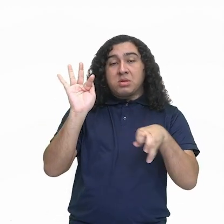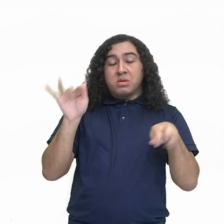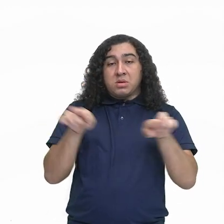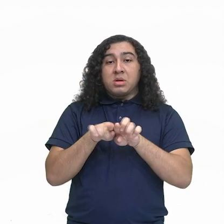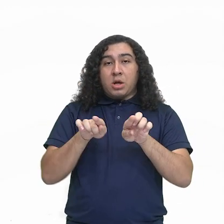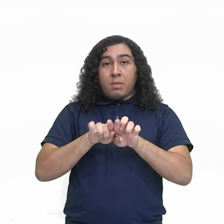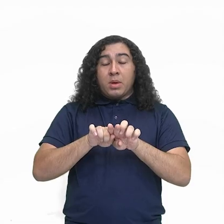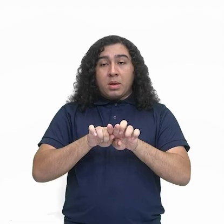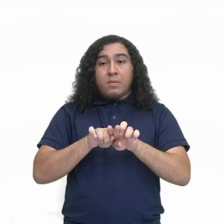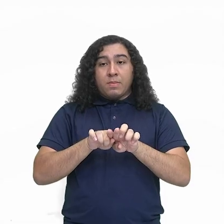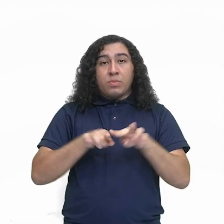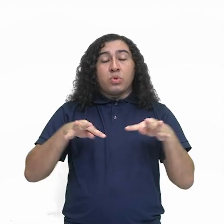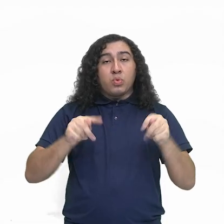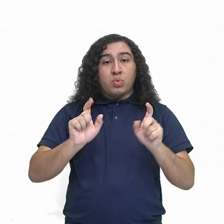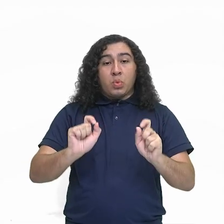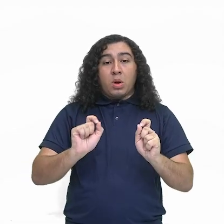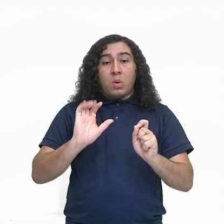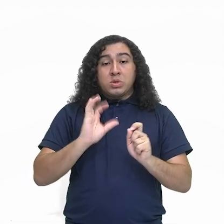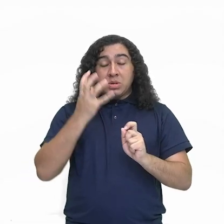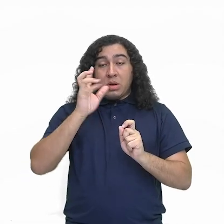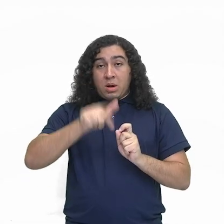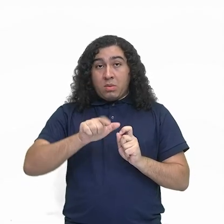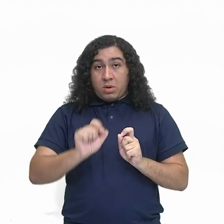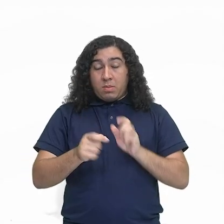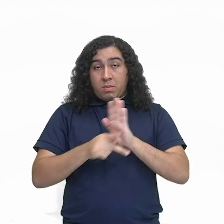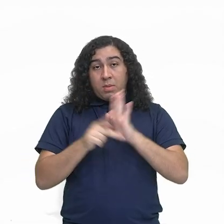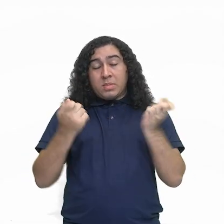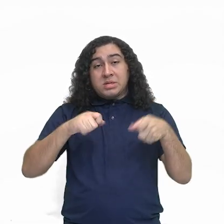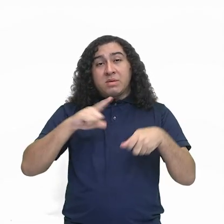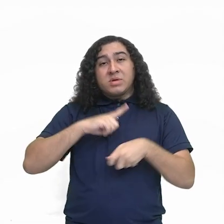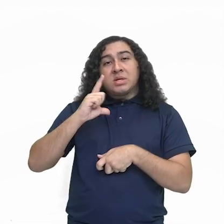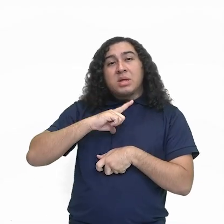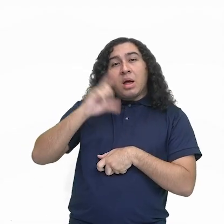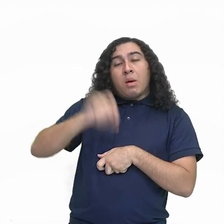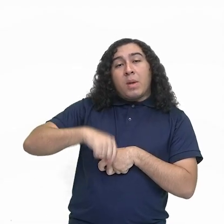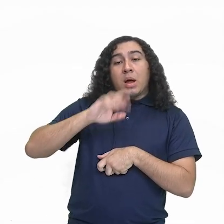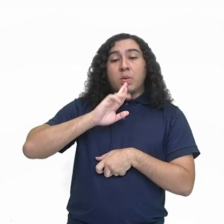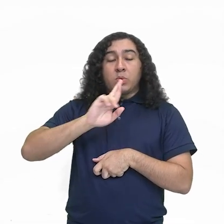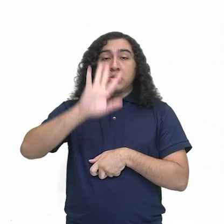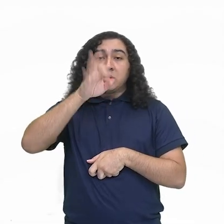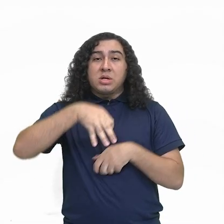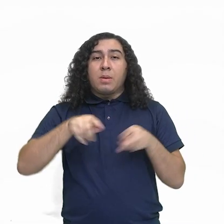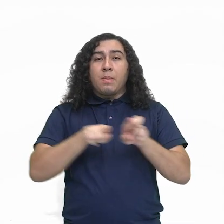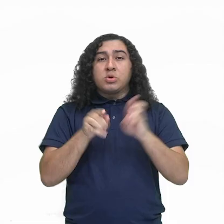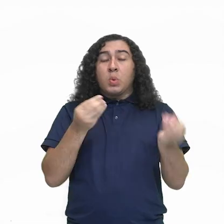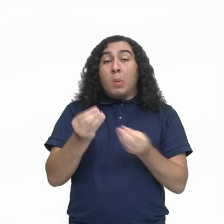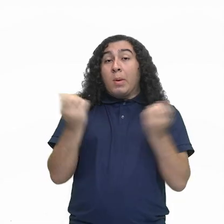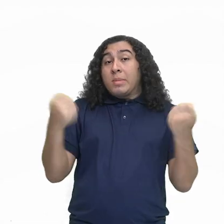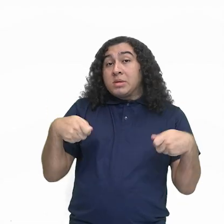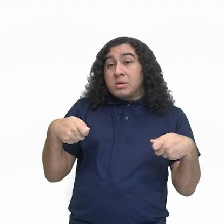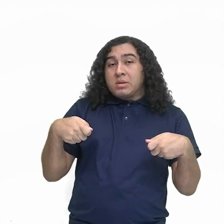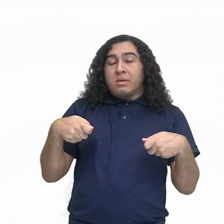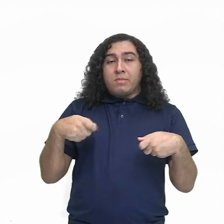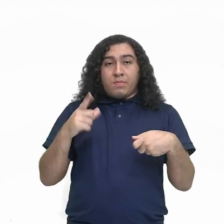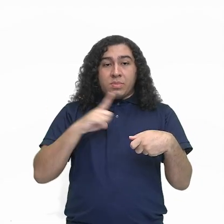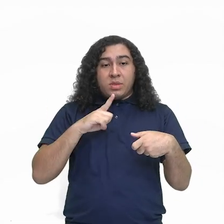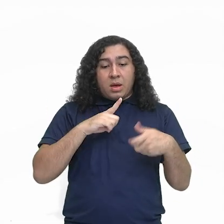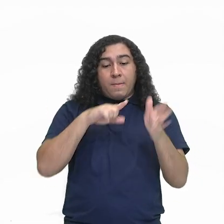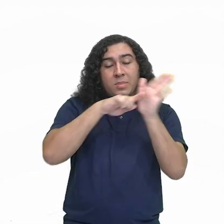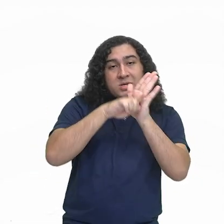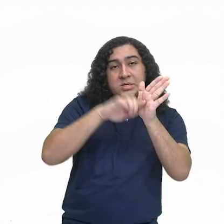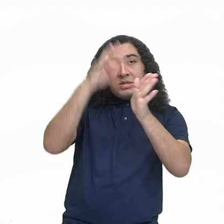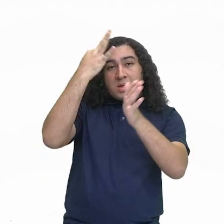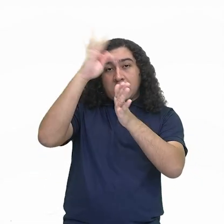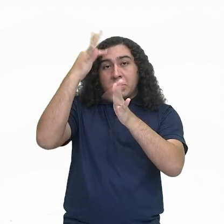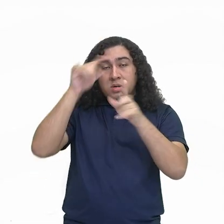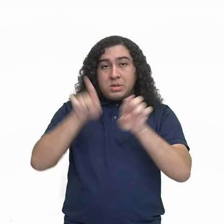Então, tudo aquilo que aconteceu precisava de resposta, né? E como que se dá a resposta para isso? a partir de